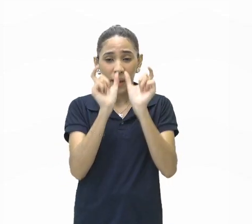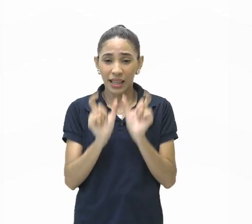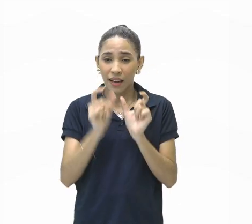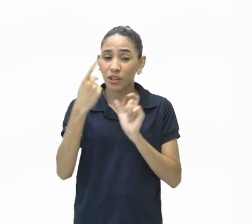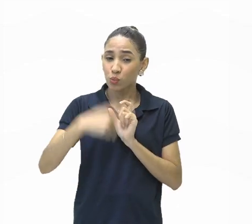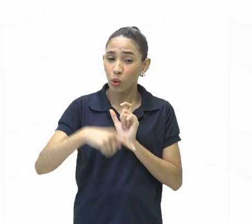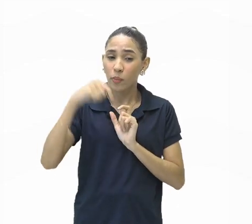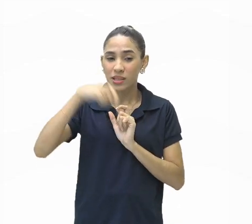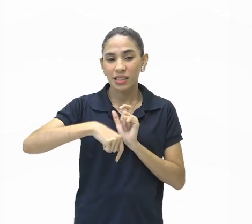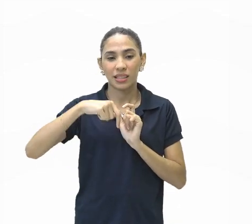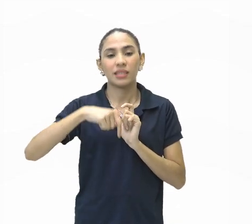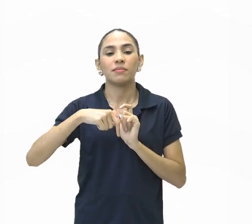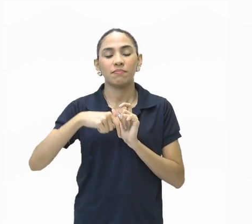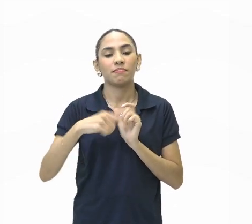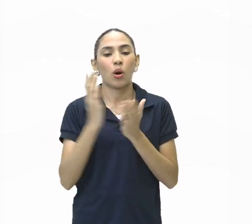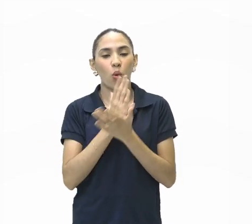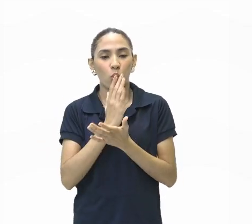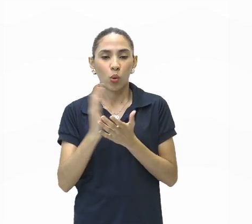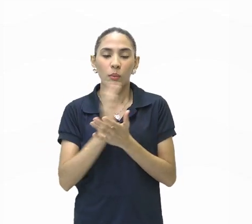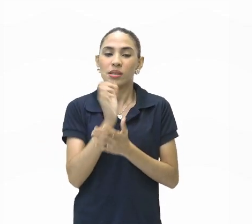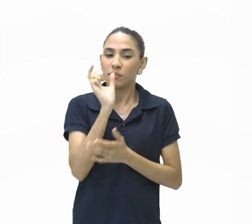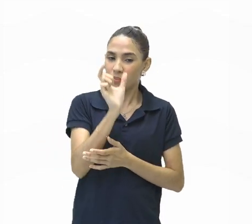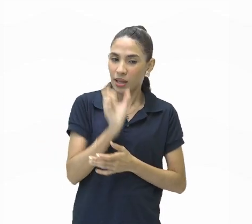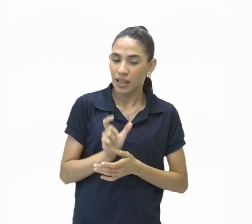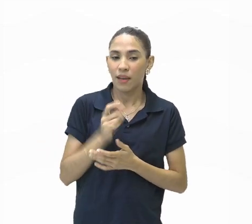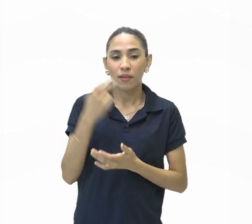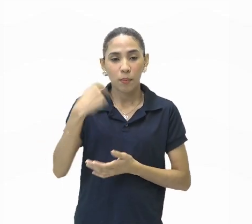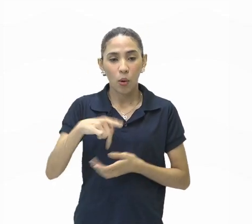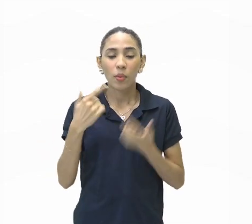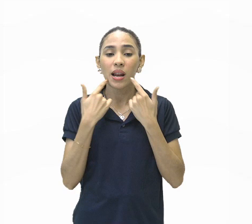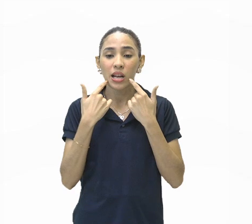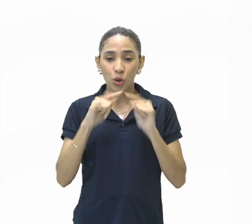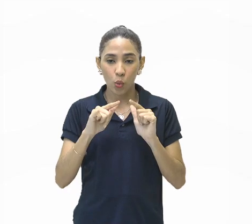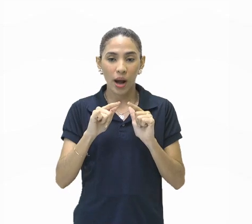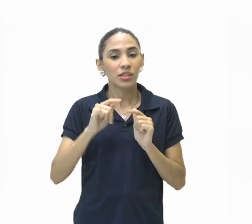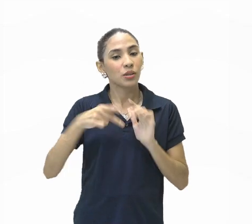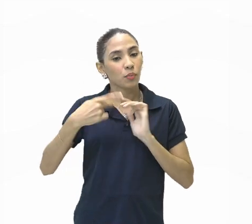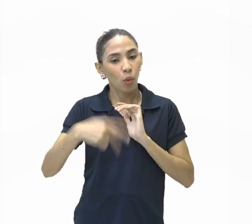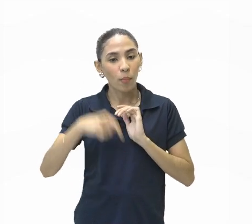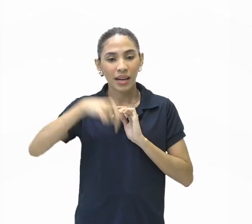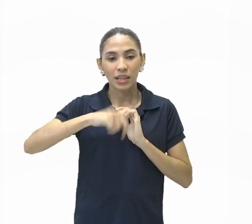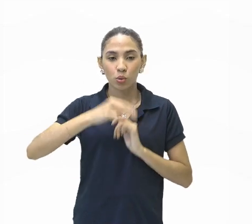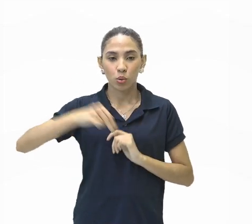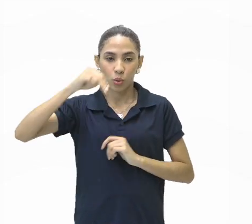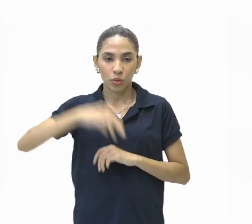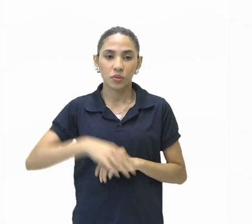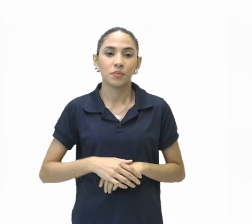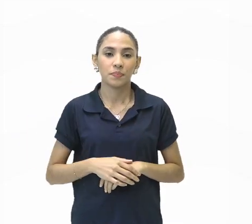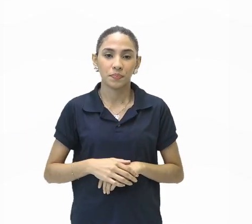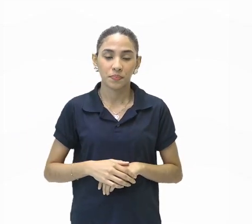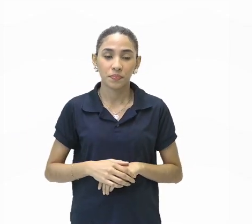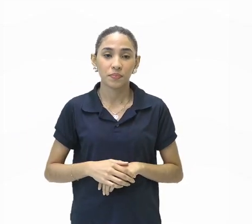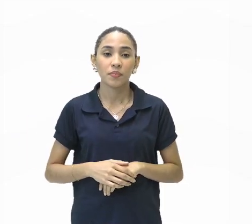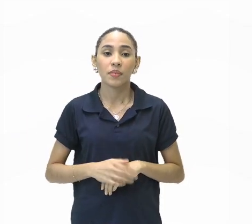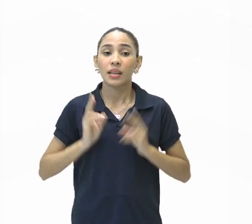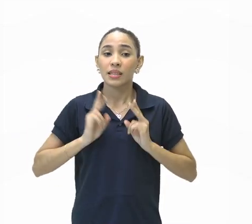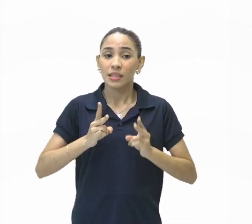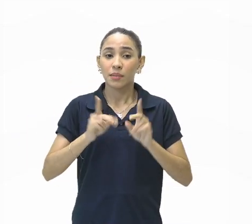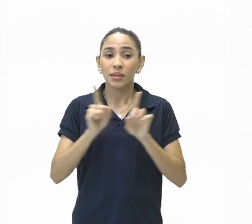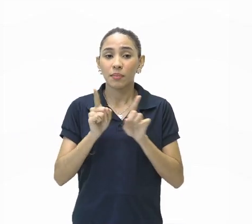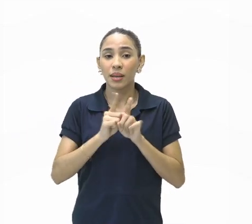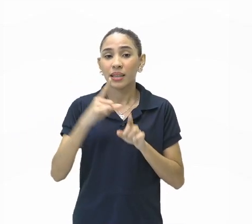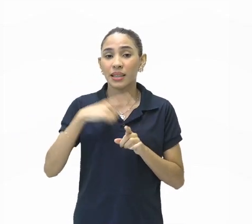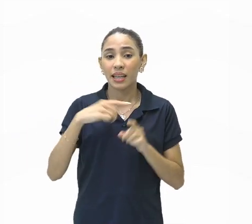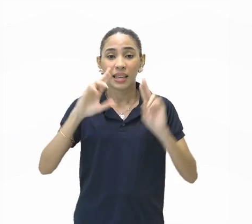tambaquizão, algumas palavras aí que mostram a nossa linguagem regional, tá? E aí, quase sempre nós temos